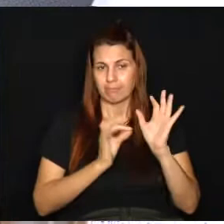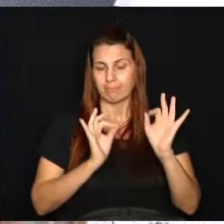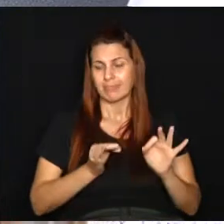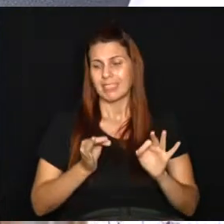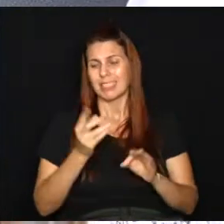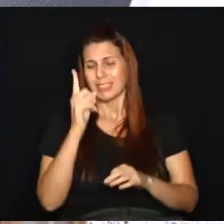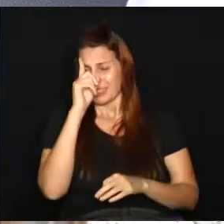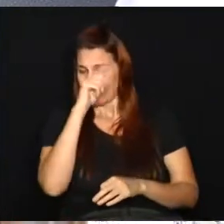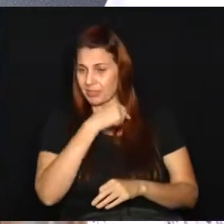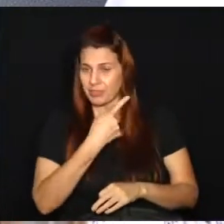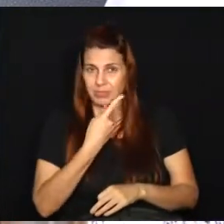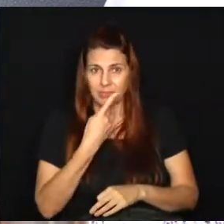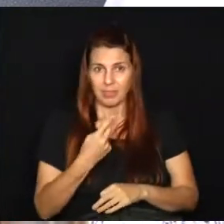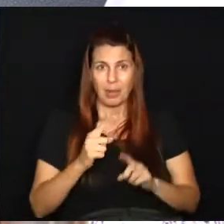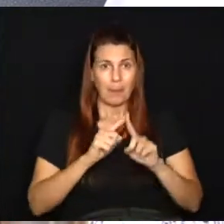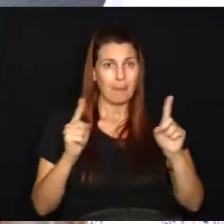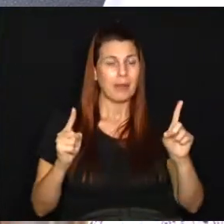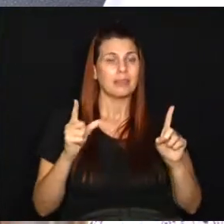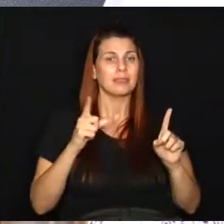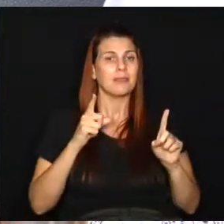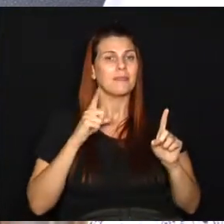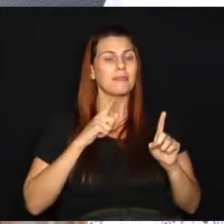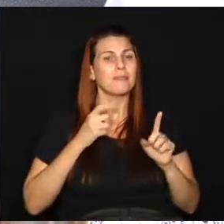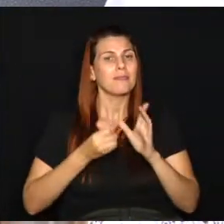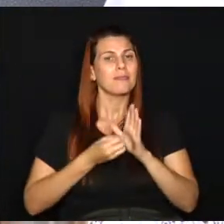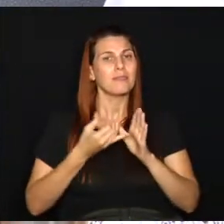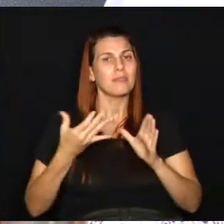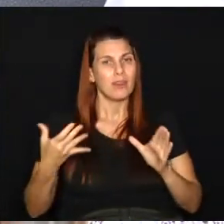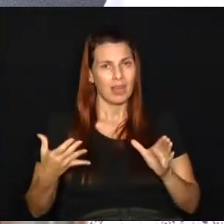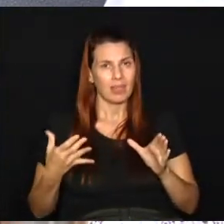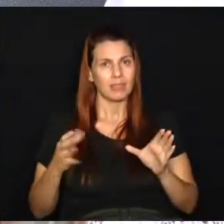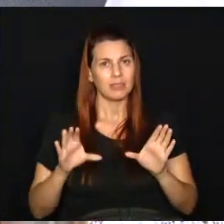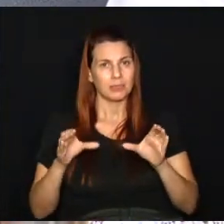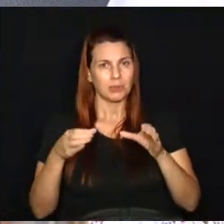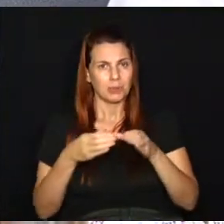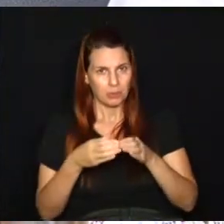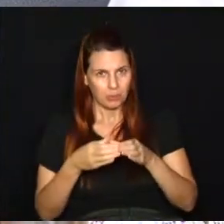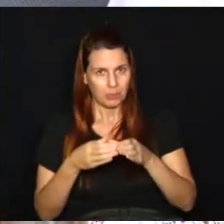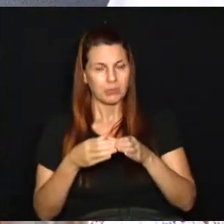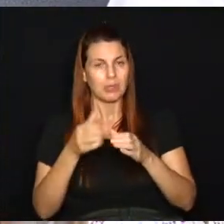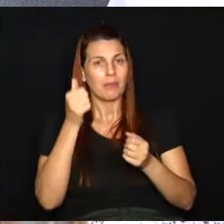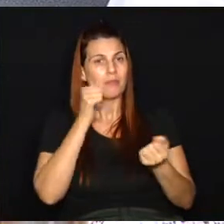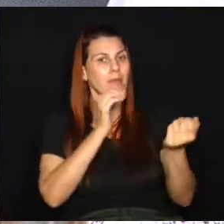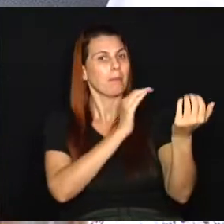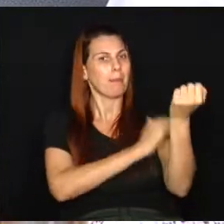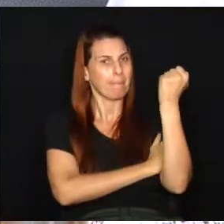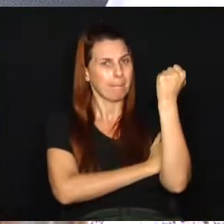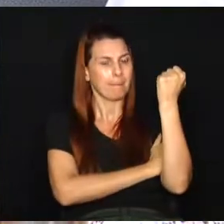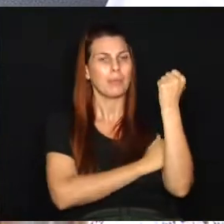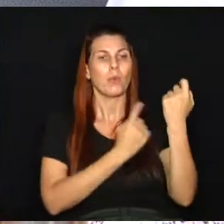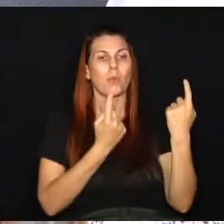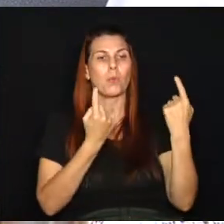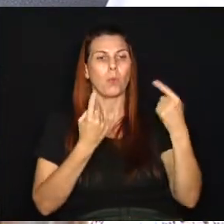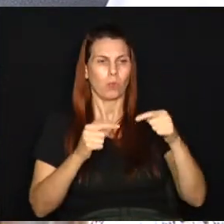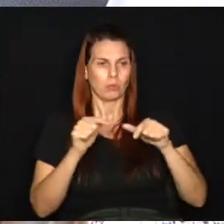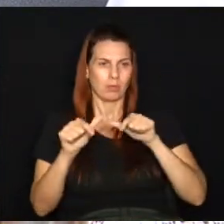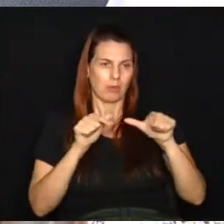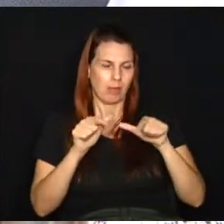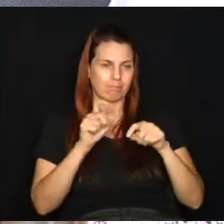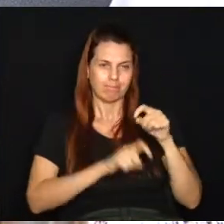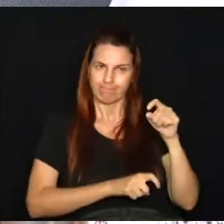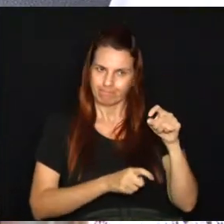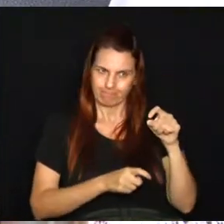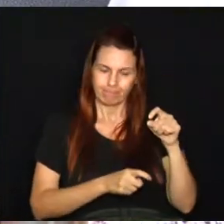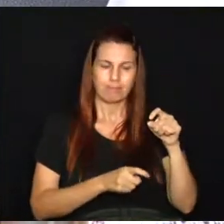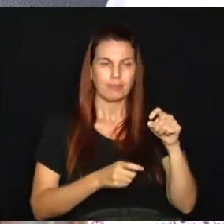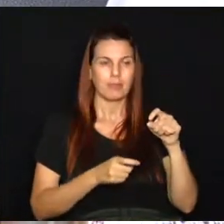isso, mas nós temos vários coletivos feministas que é contra a regulamentação do trabalho sexual, não tendo